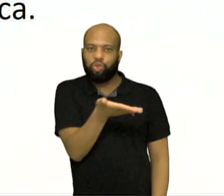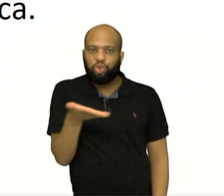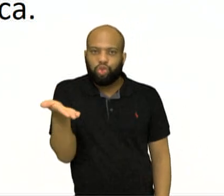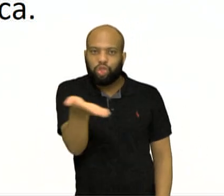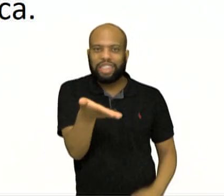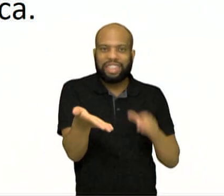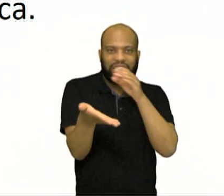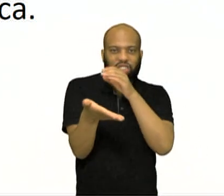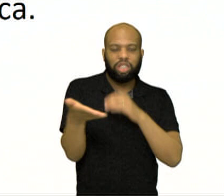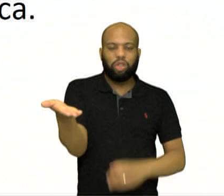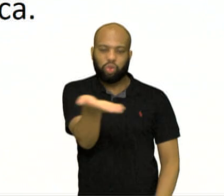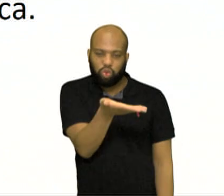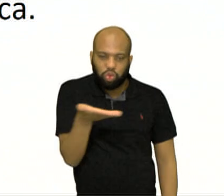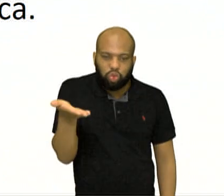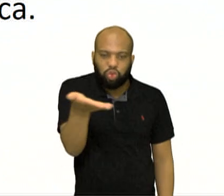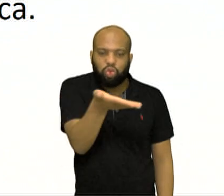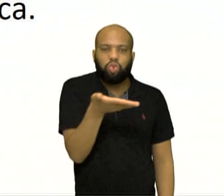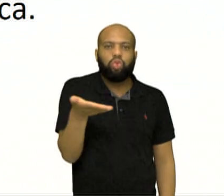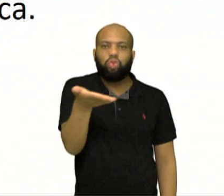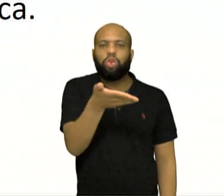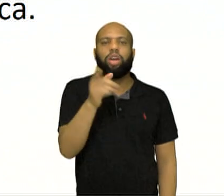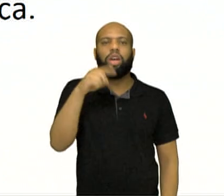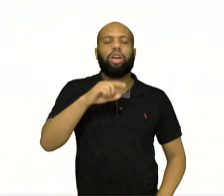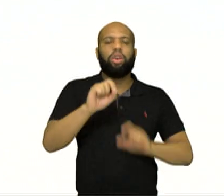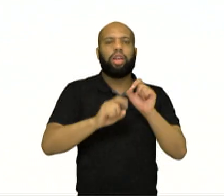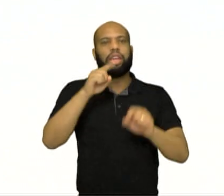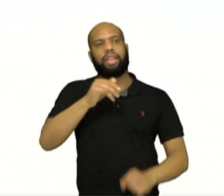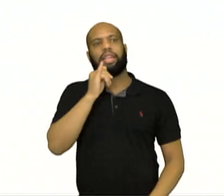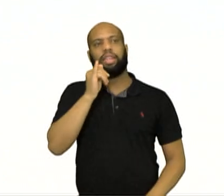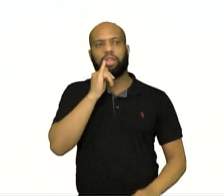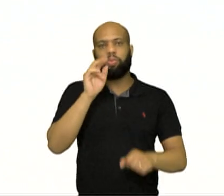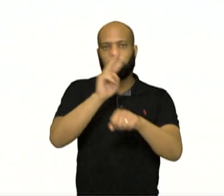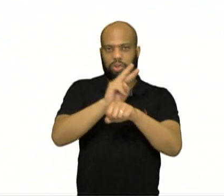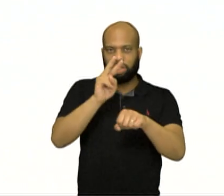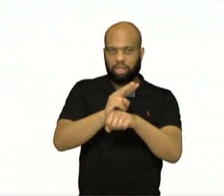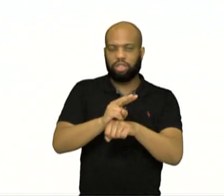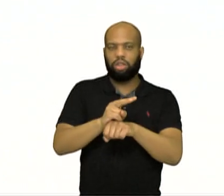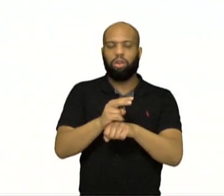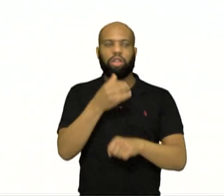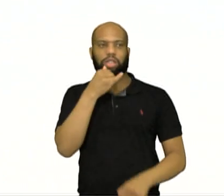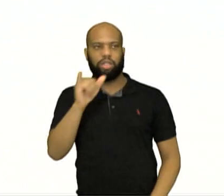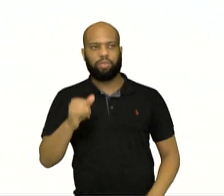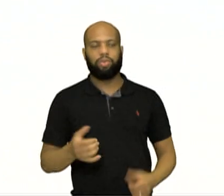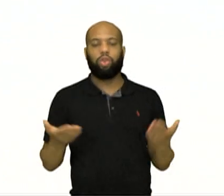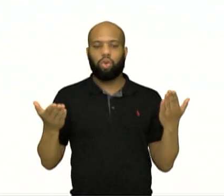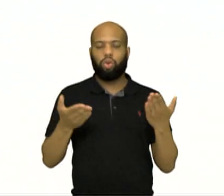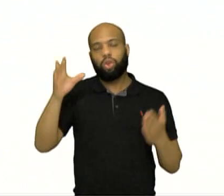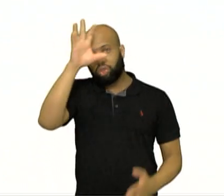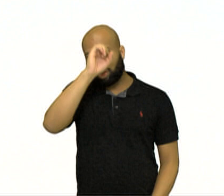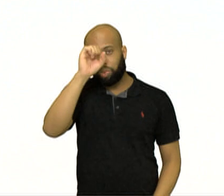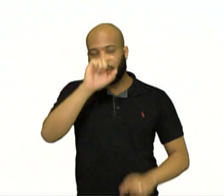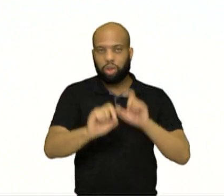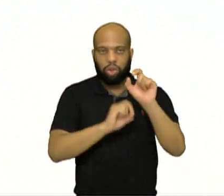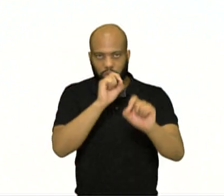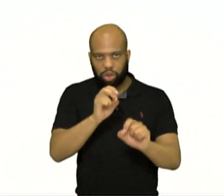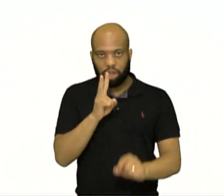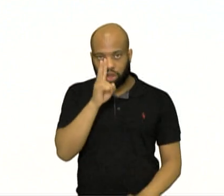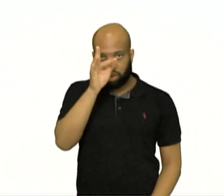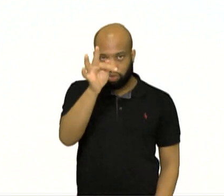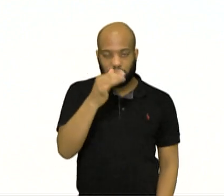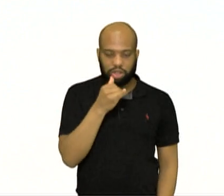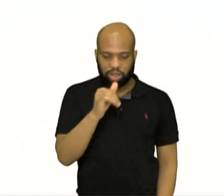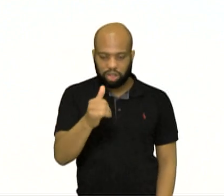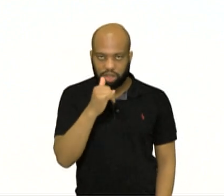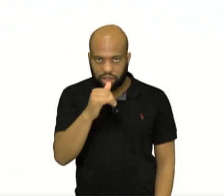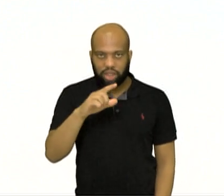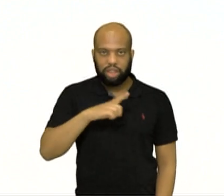E são todos eles exemplos de blindagem eletrostática. Bom, gente, nessa aula a gente viu a força elétrica